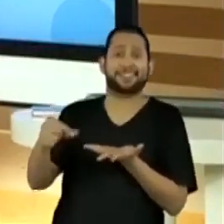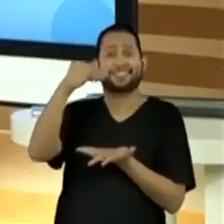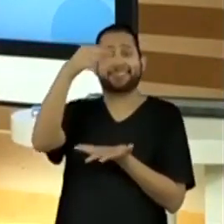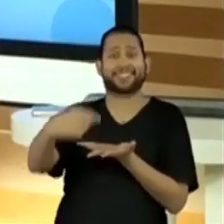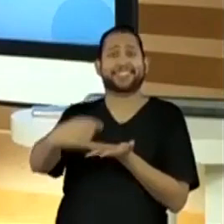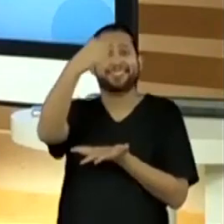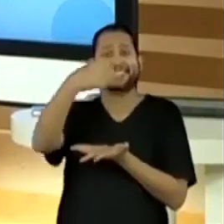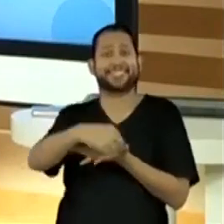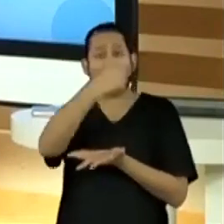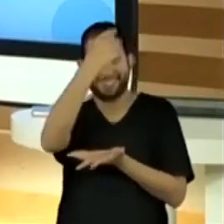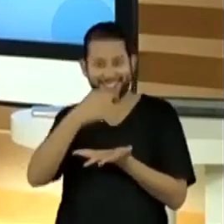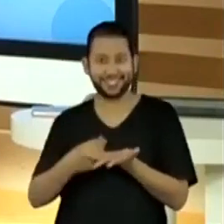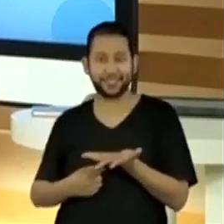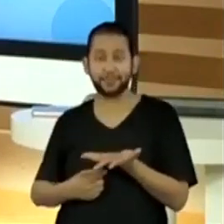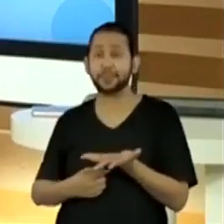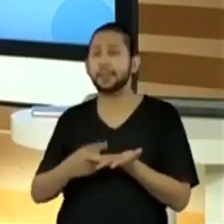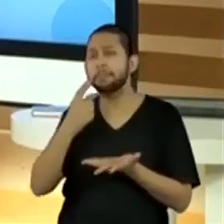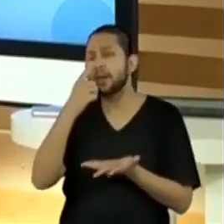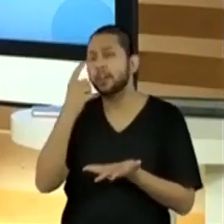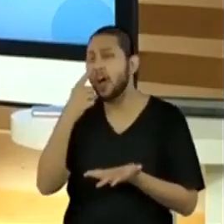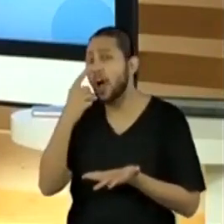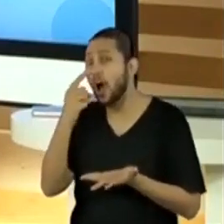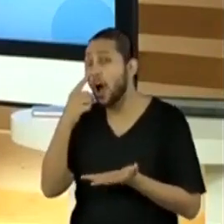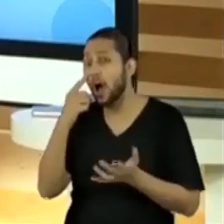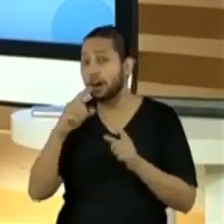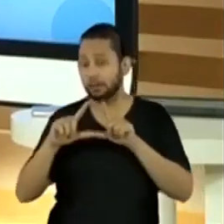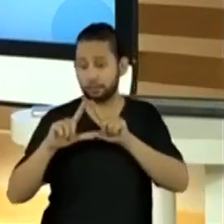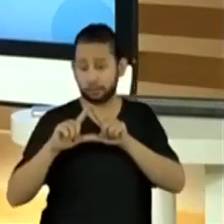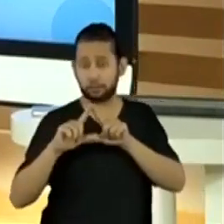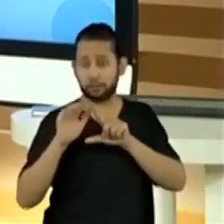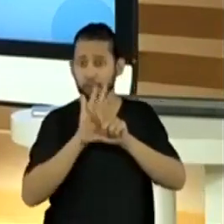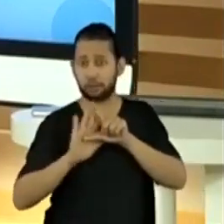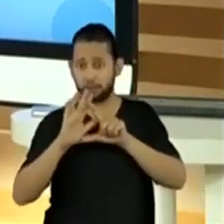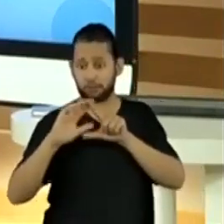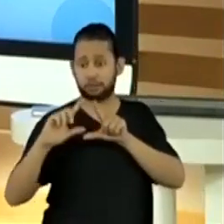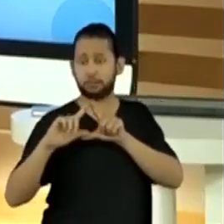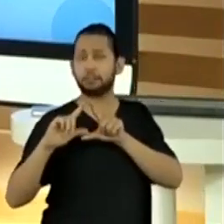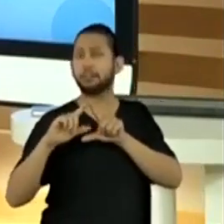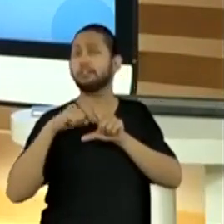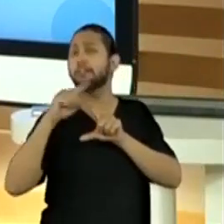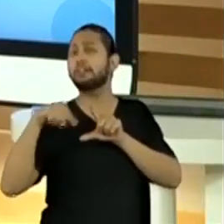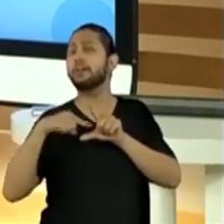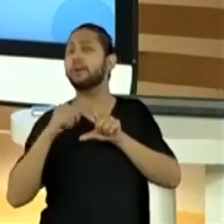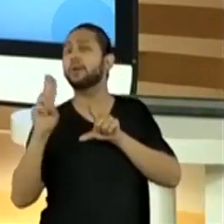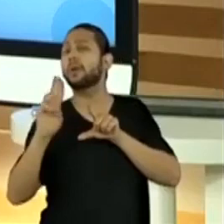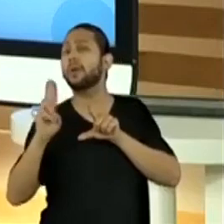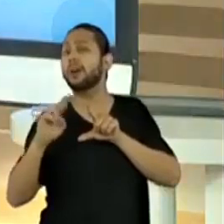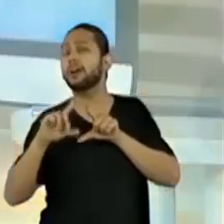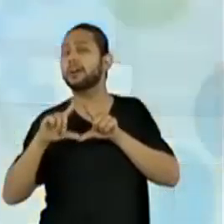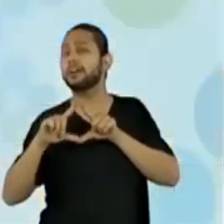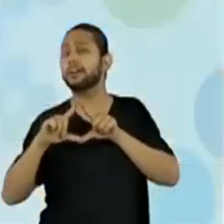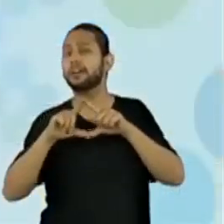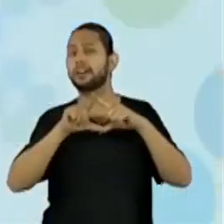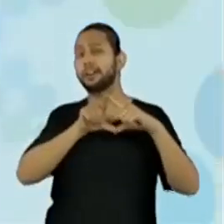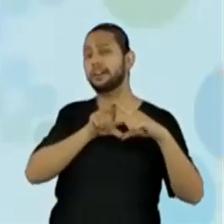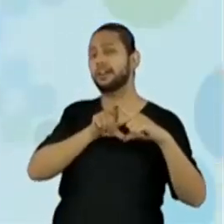as faces dela têm formato de quê? Ó, aqui eu vou destacar com